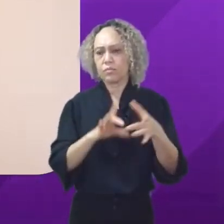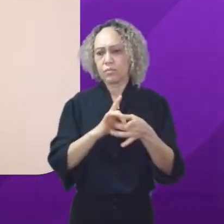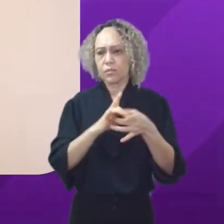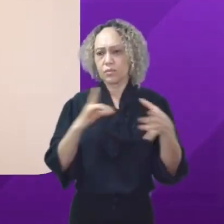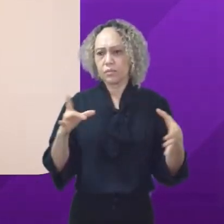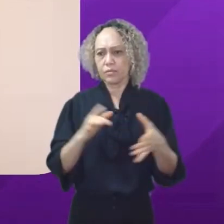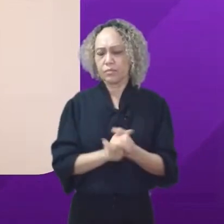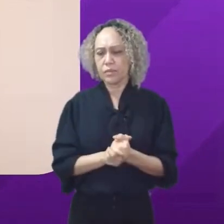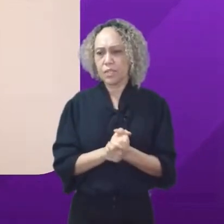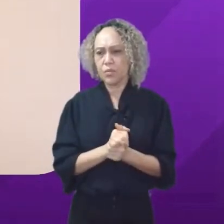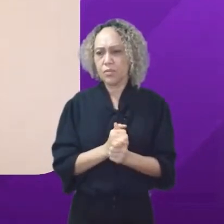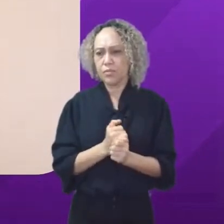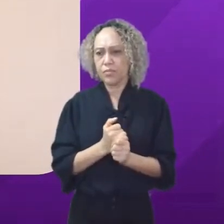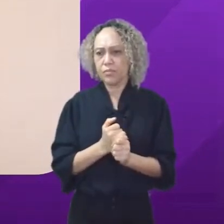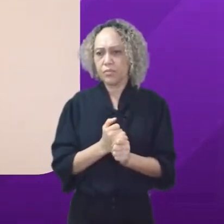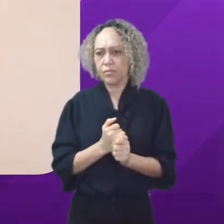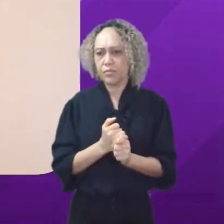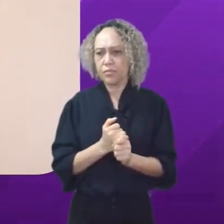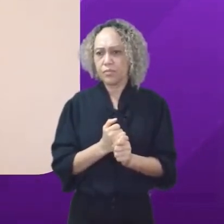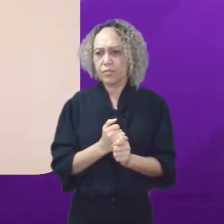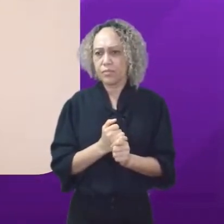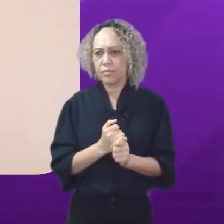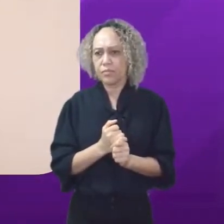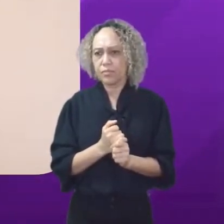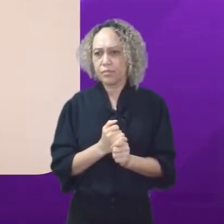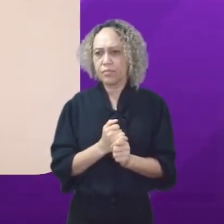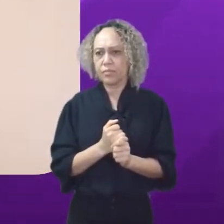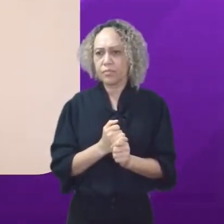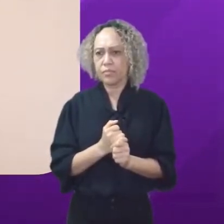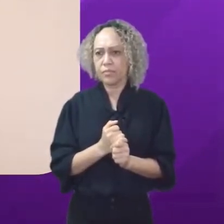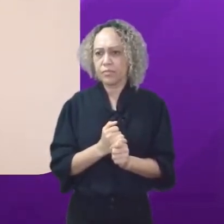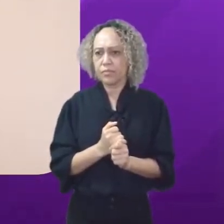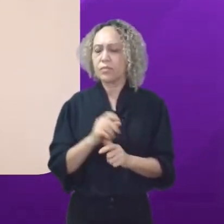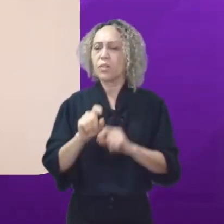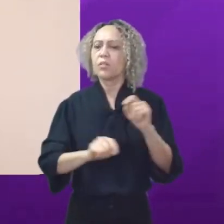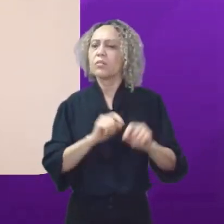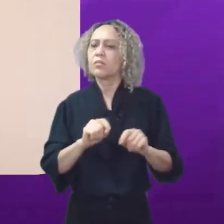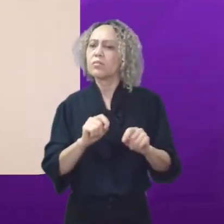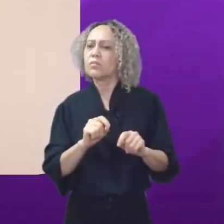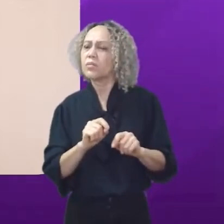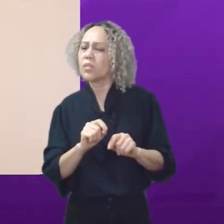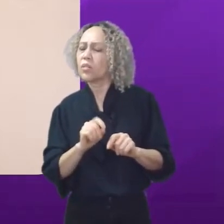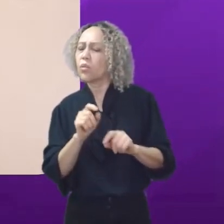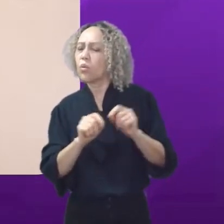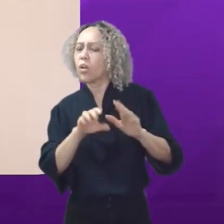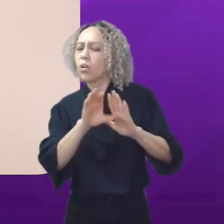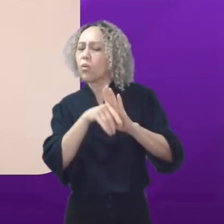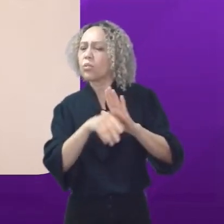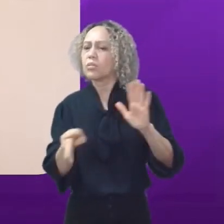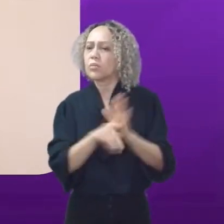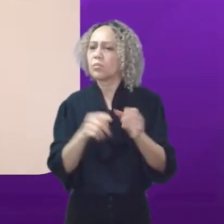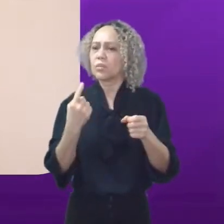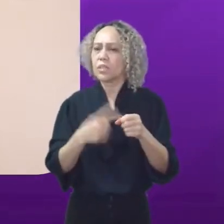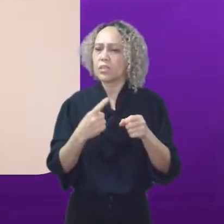os conselhos, né? E um dos conselhos mais fortes e mais fundamentais é o conselho da cidade. Portanto,